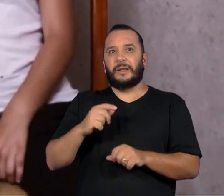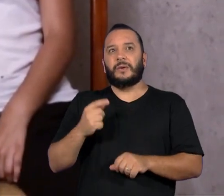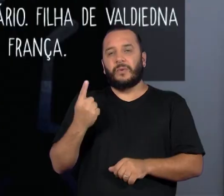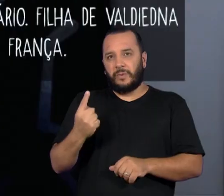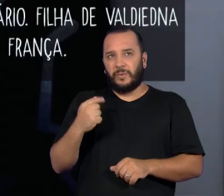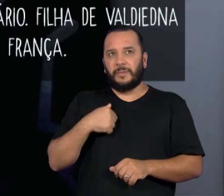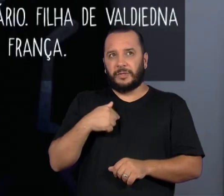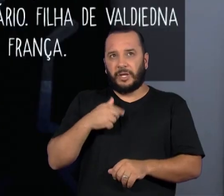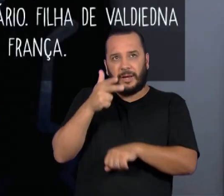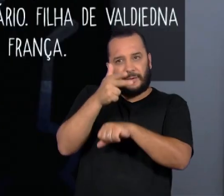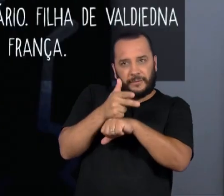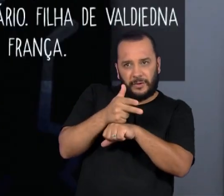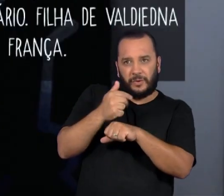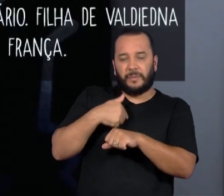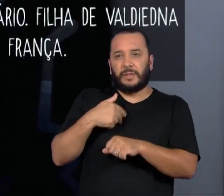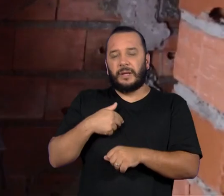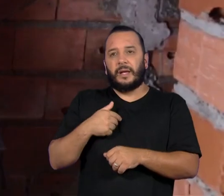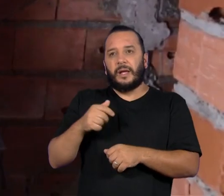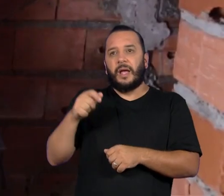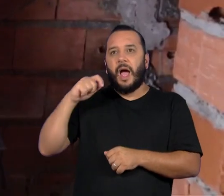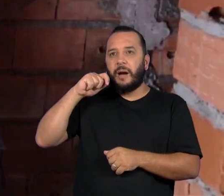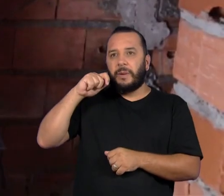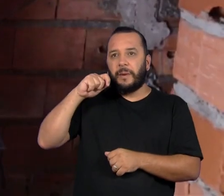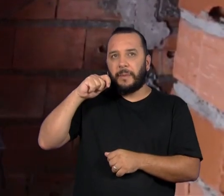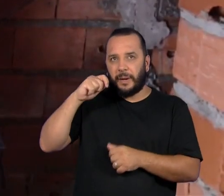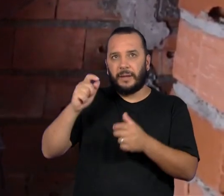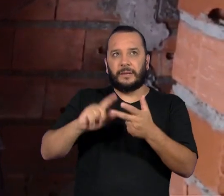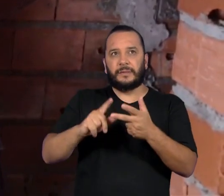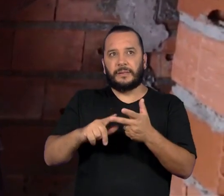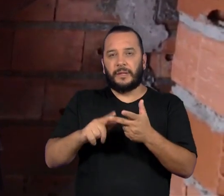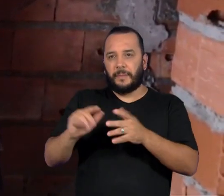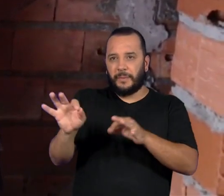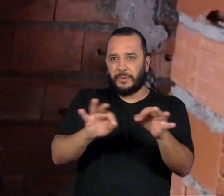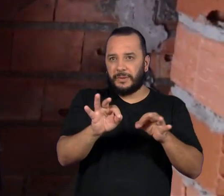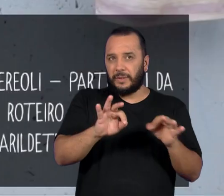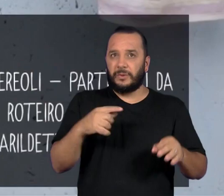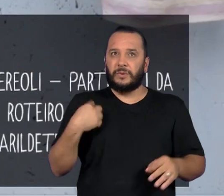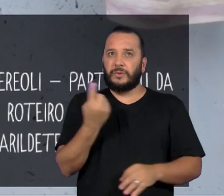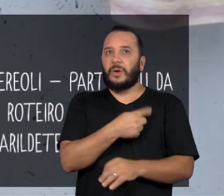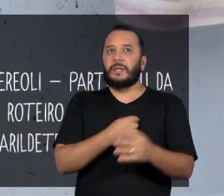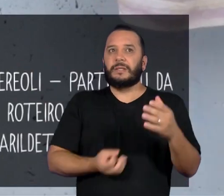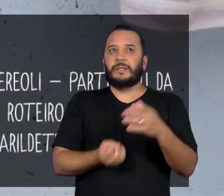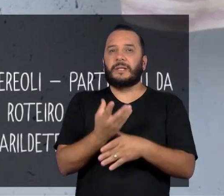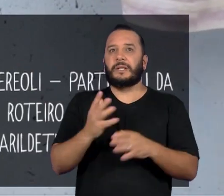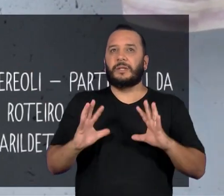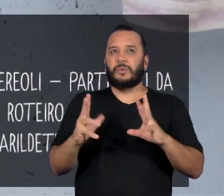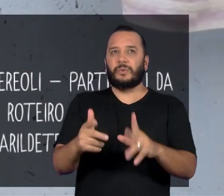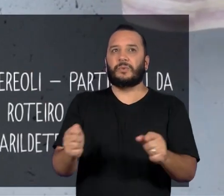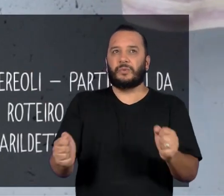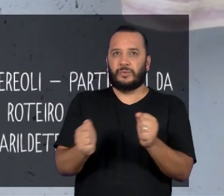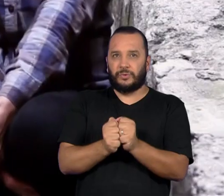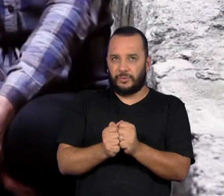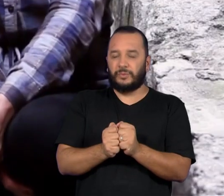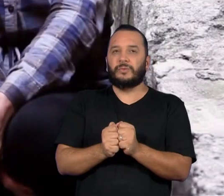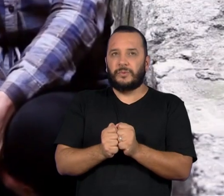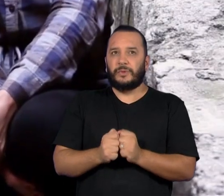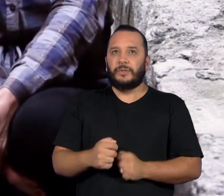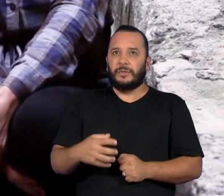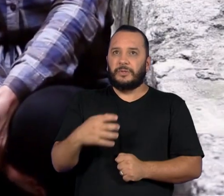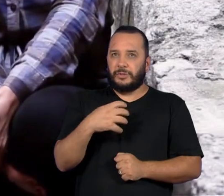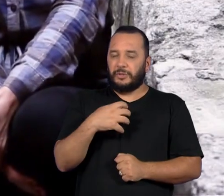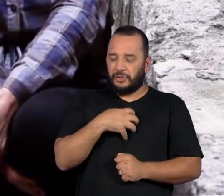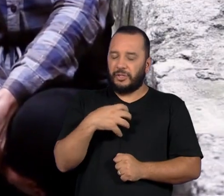quem faz câmera, quem faz produção e no fim a gente produz tudo junto, né? De uma forma linear,